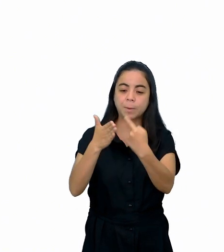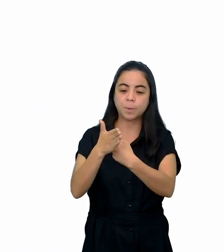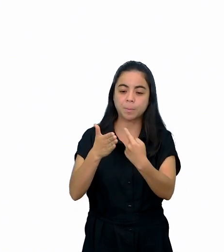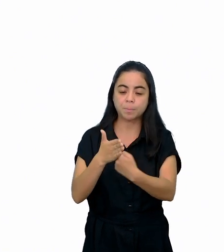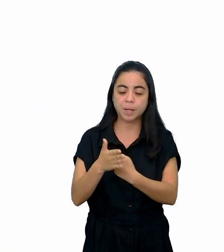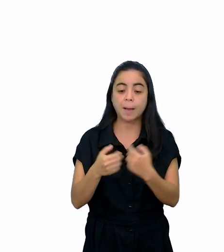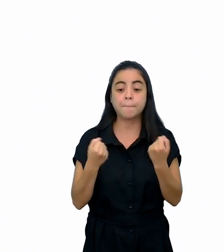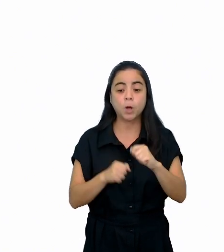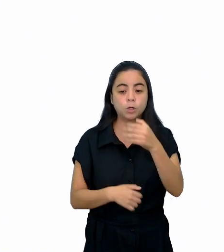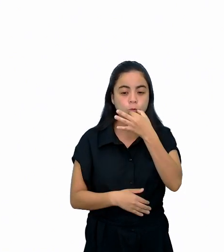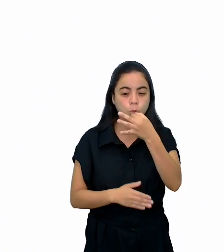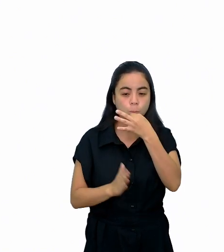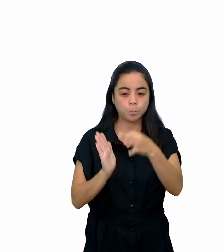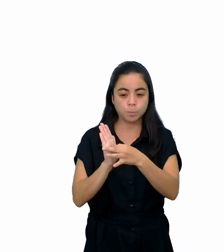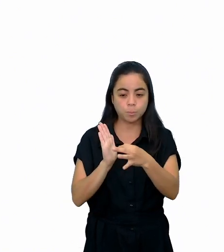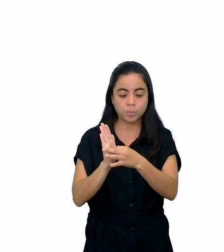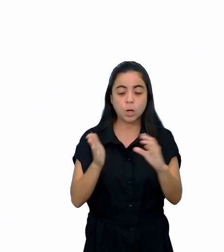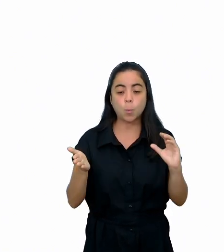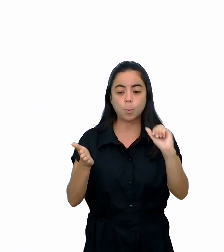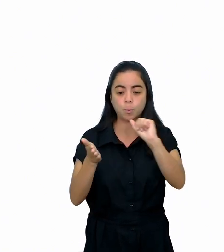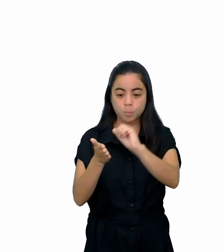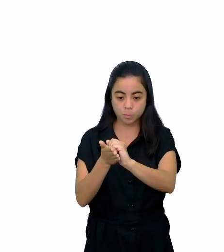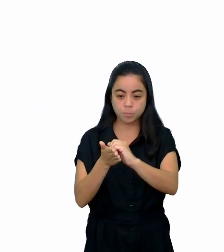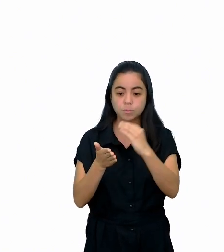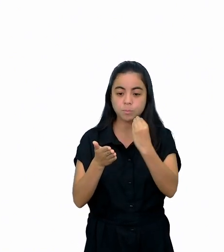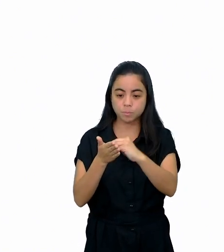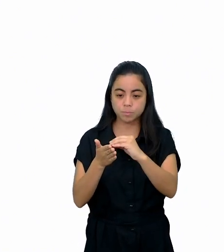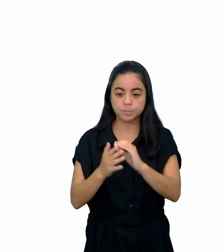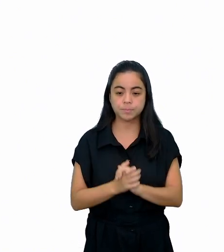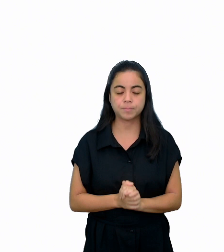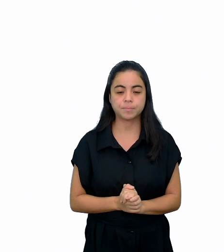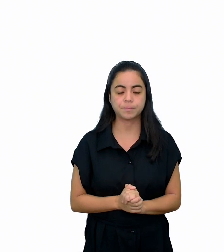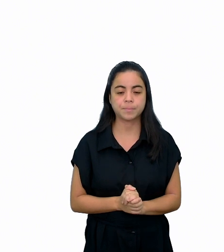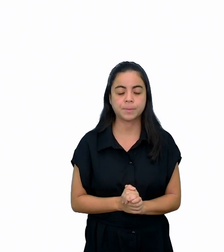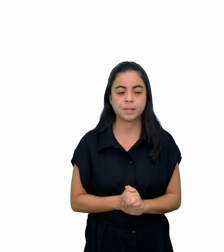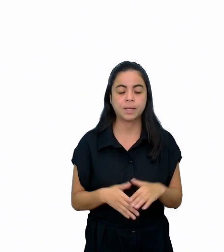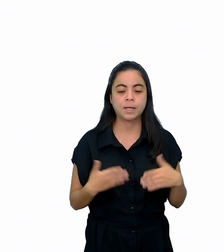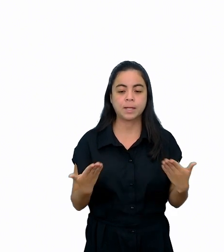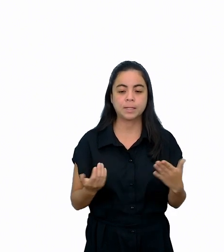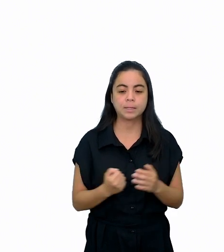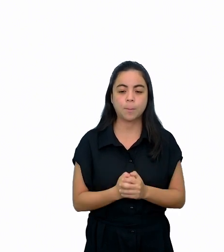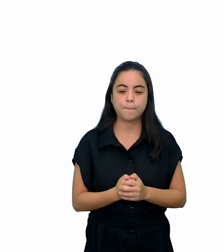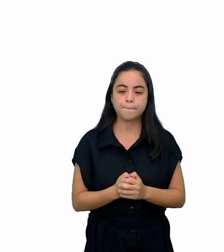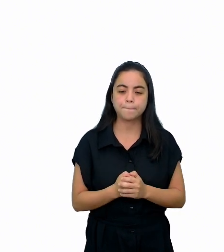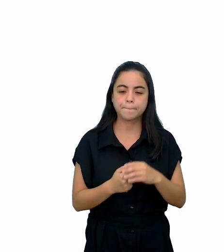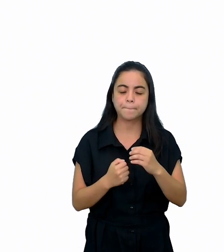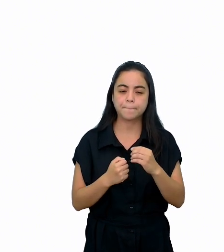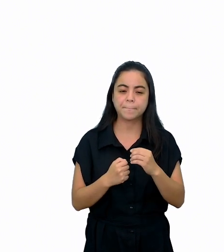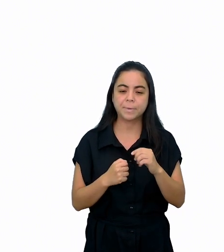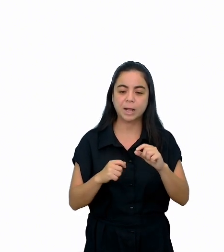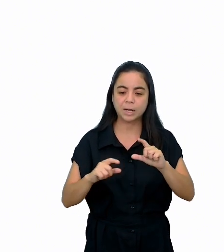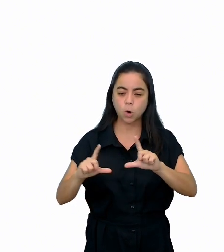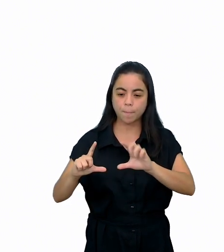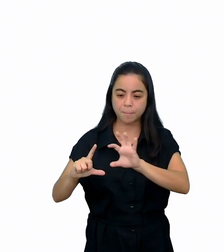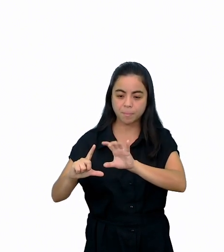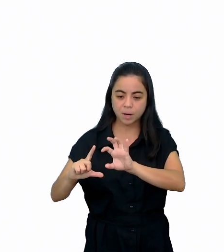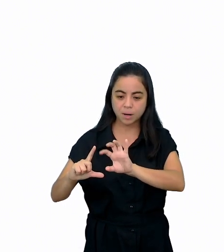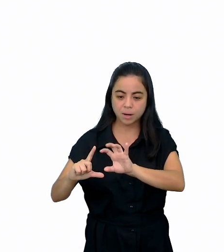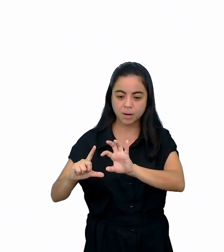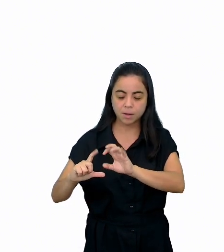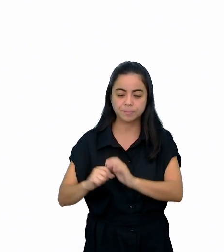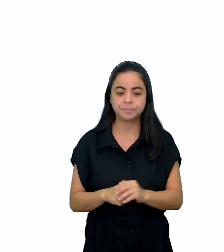a opinião de vocês sobre a nossa pauta, né? Então, eu vou pedir para colocarem o QR Code aí e